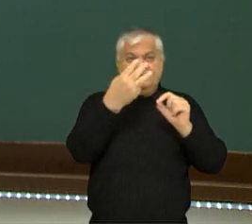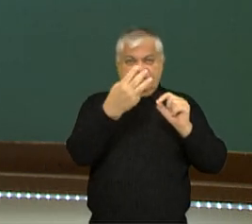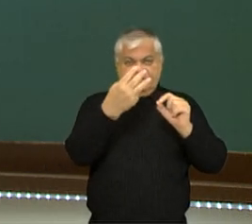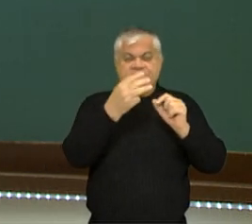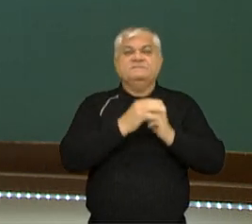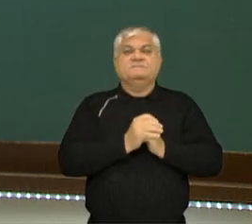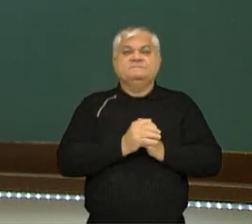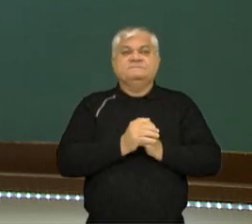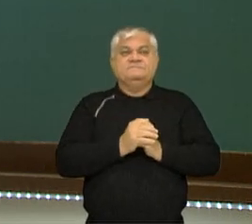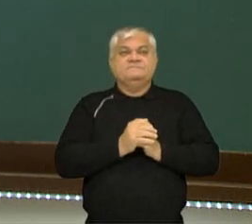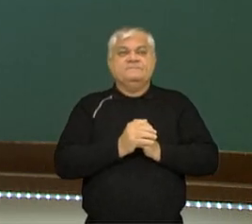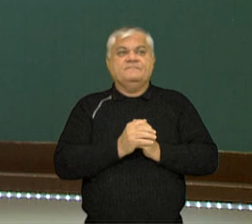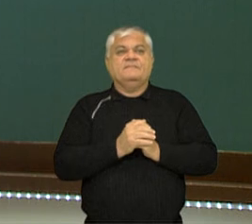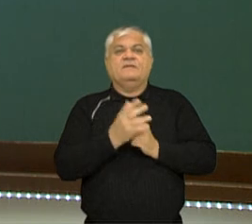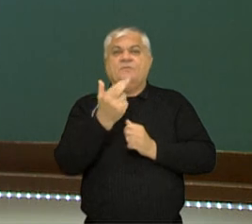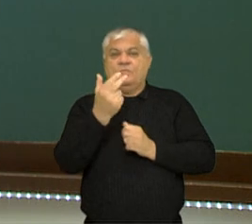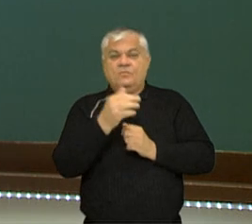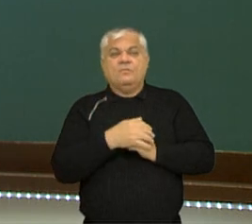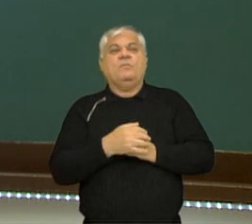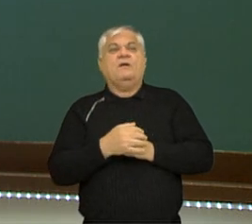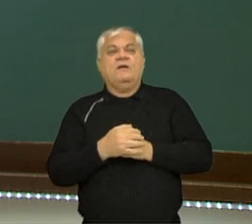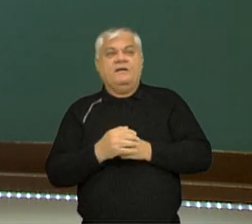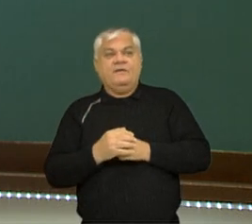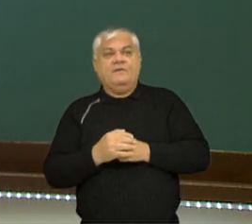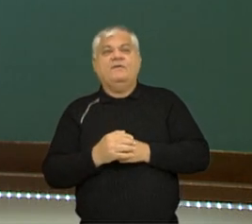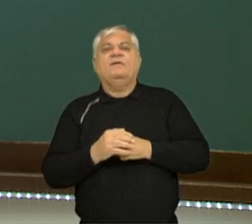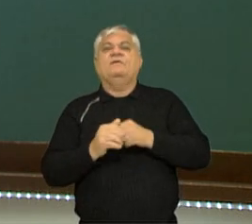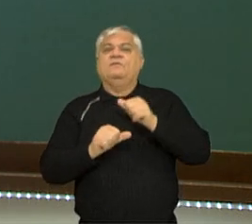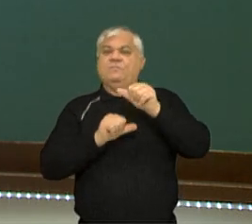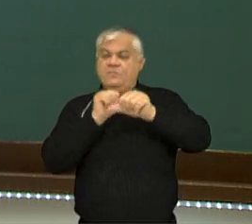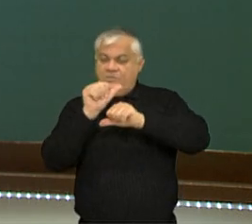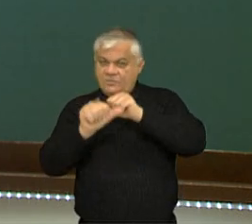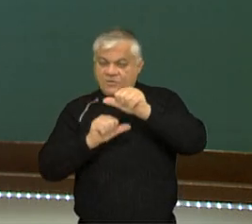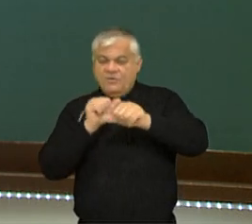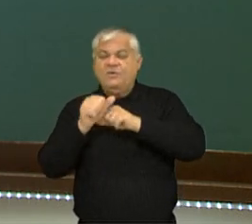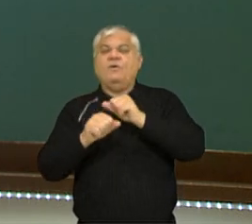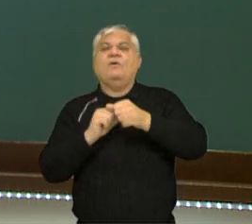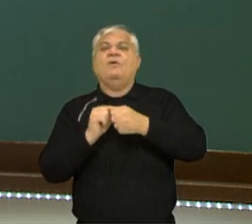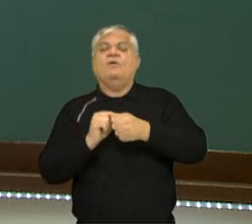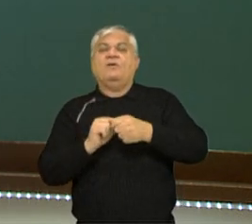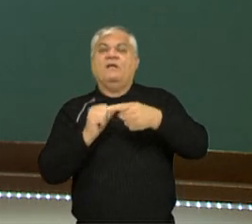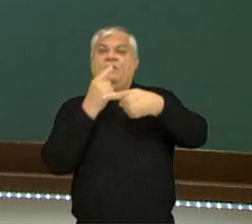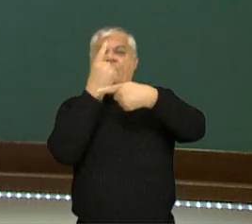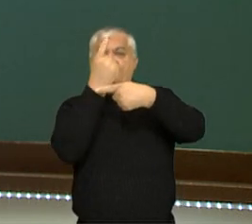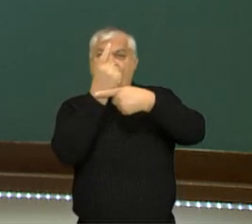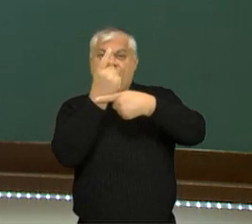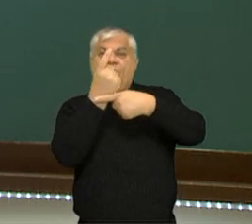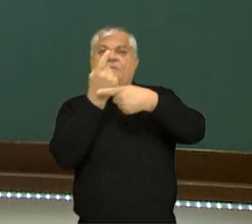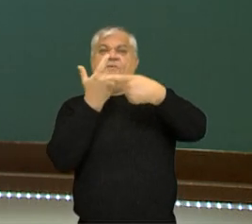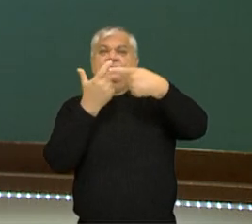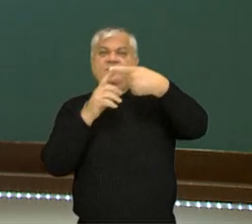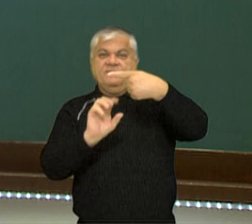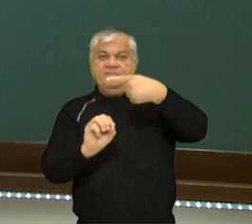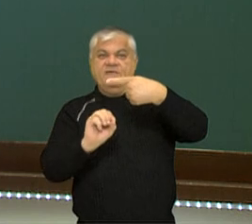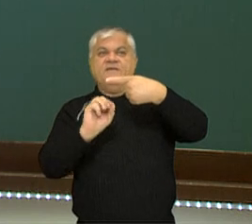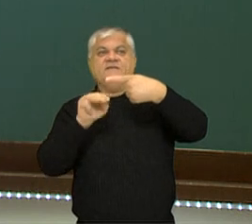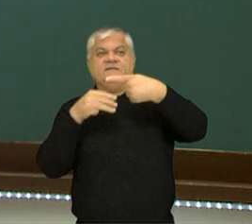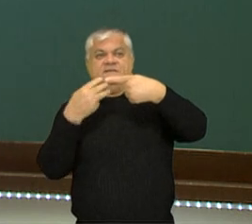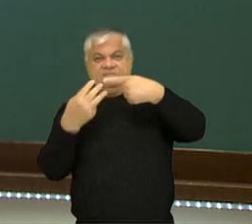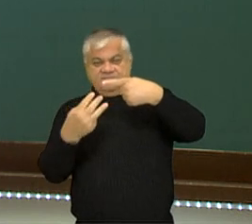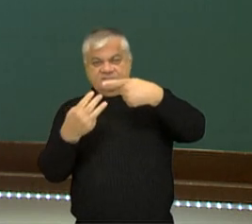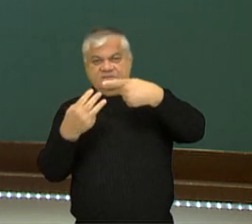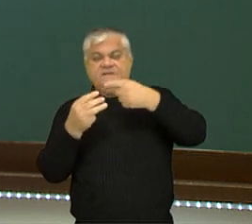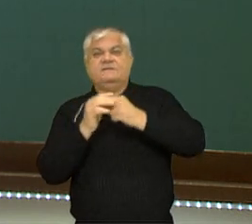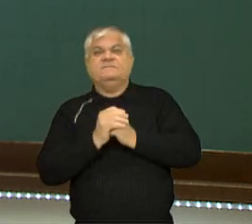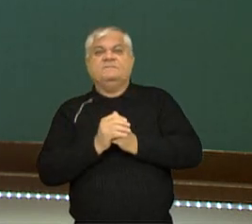menos 3. Mesma coisa, nós vamos encontrar o inverso de 10 elevado a menos 3, que é 1 sobre 10